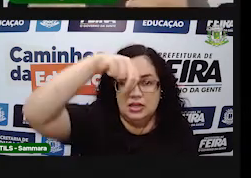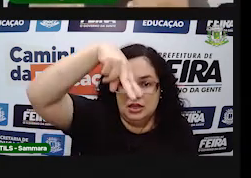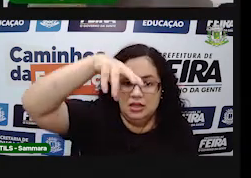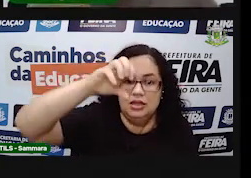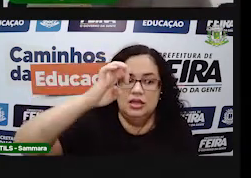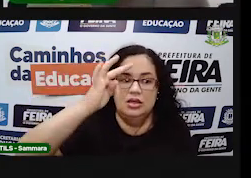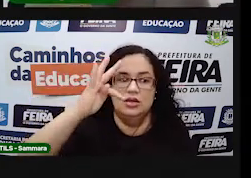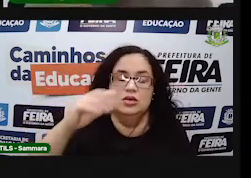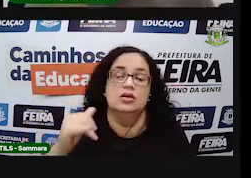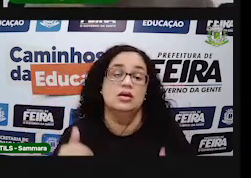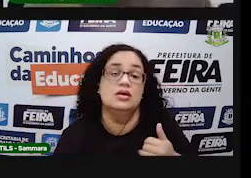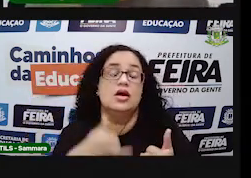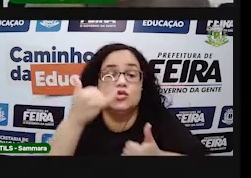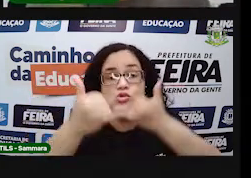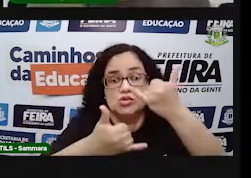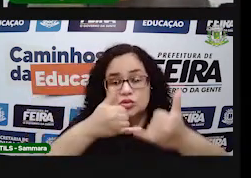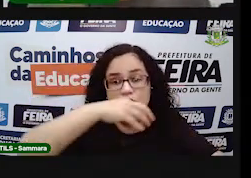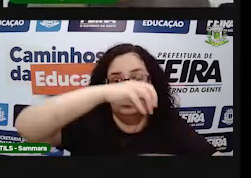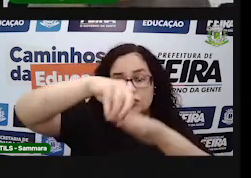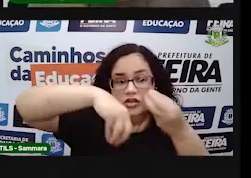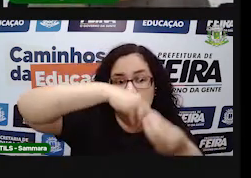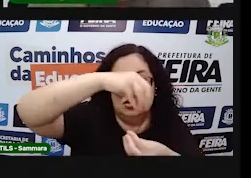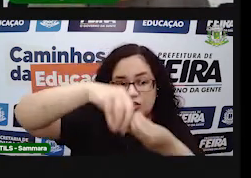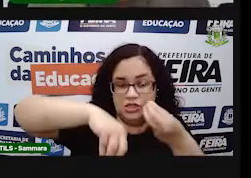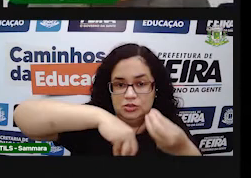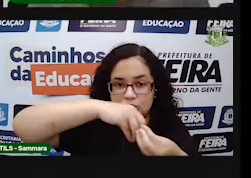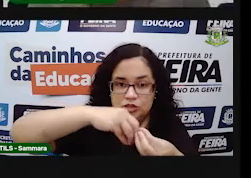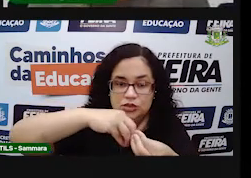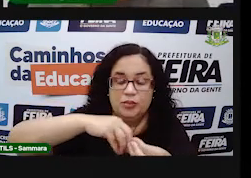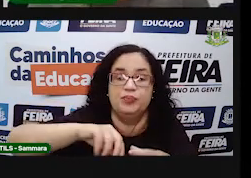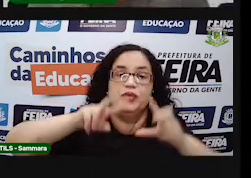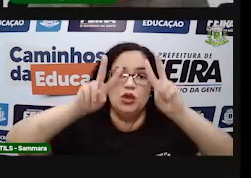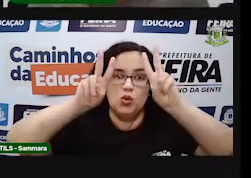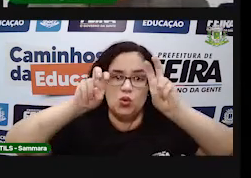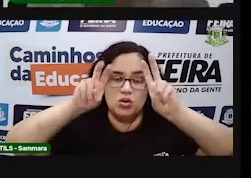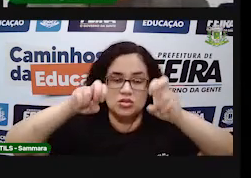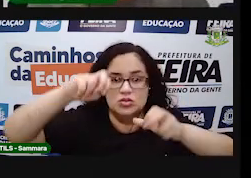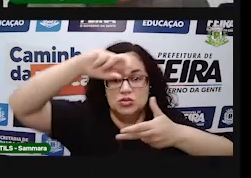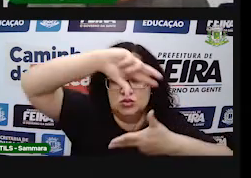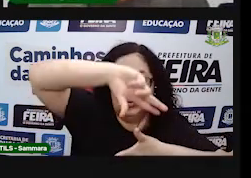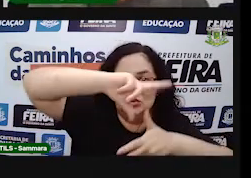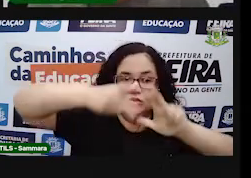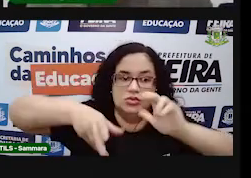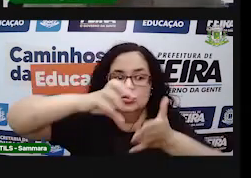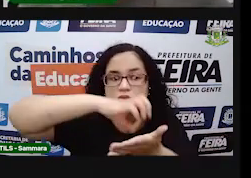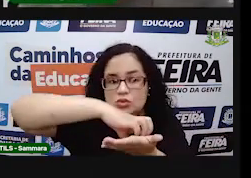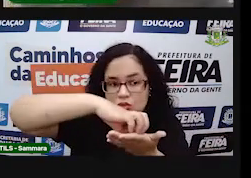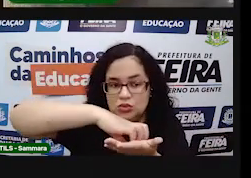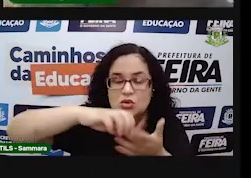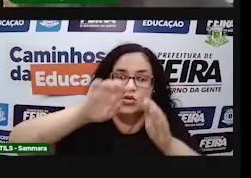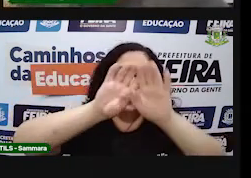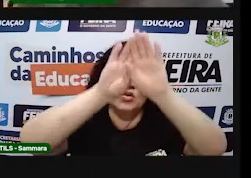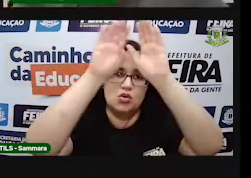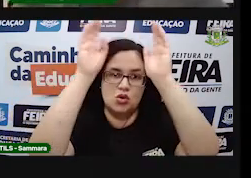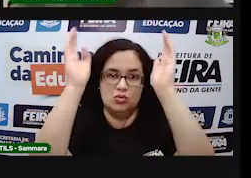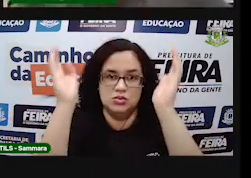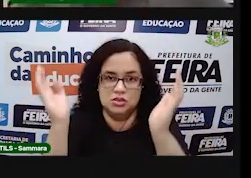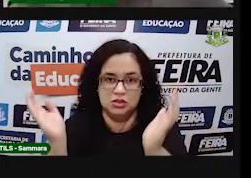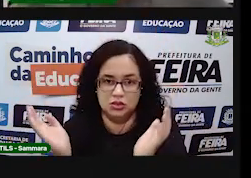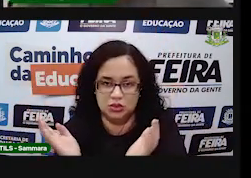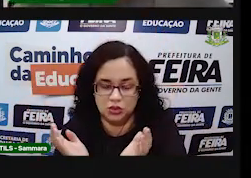misturar com o assunto de sólidos geométricos que a gente viu no decorrer dessas aulas. Corpos